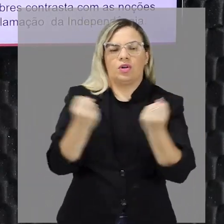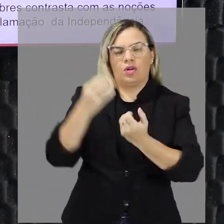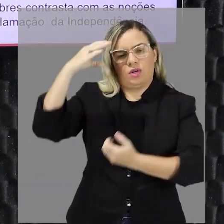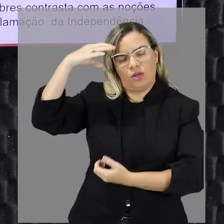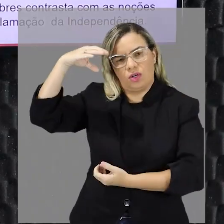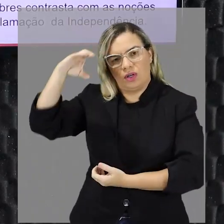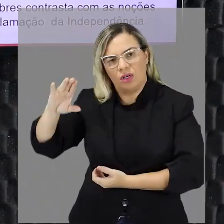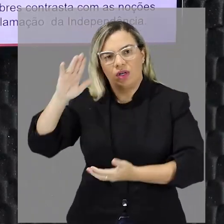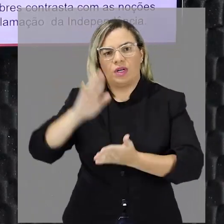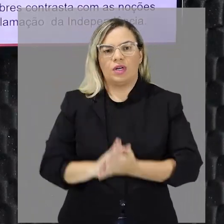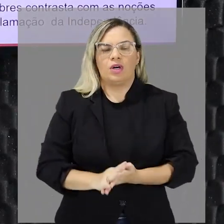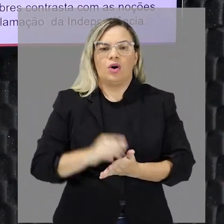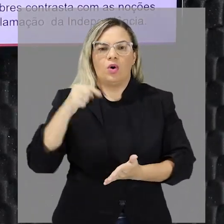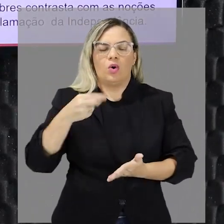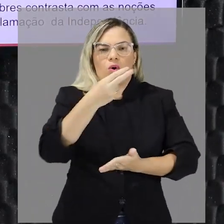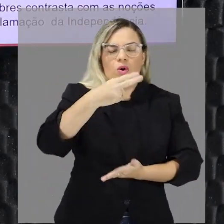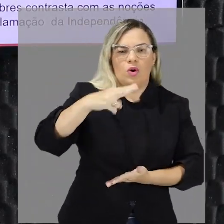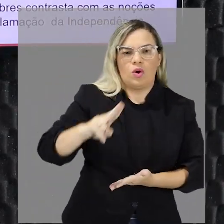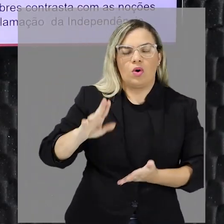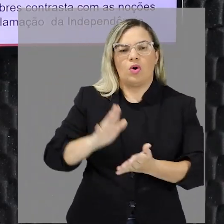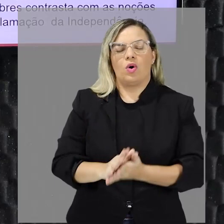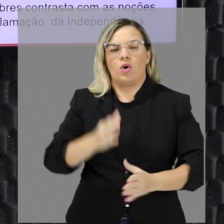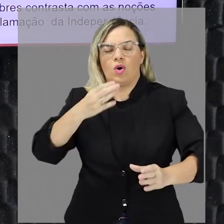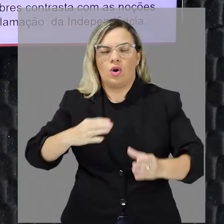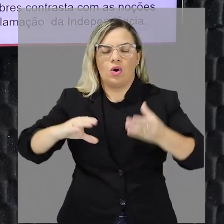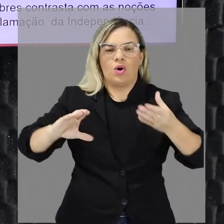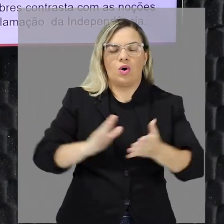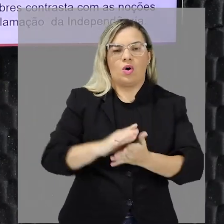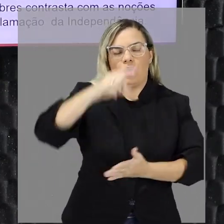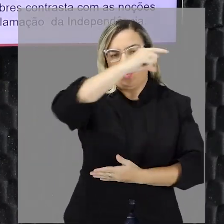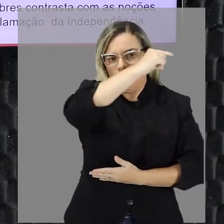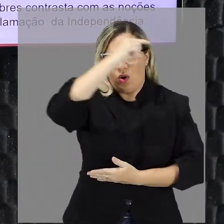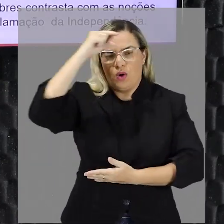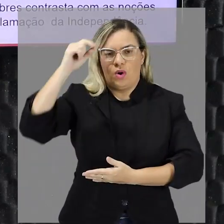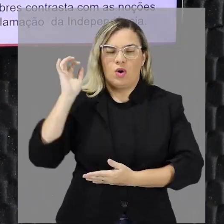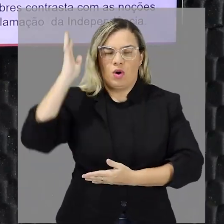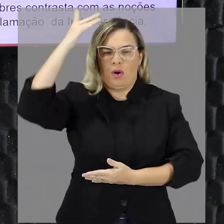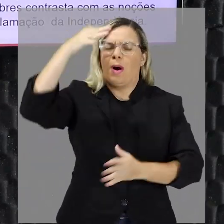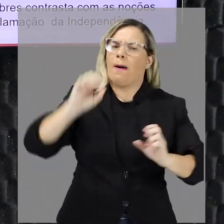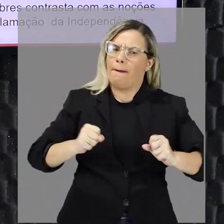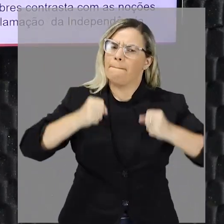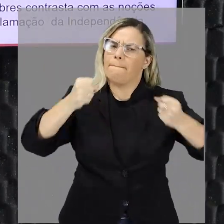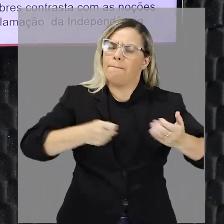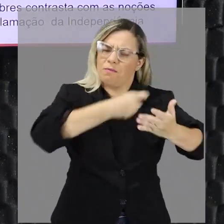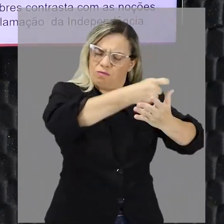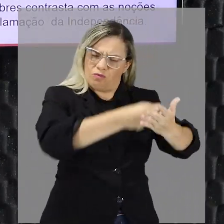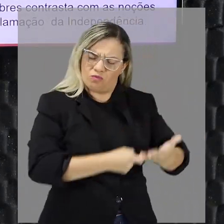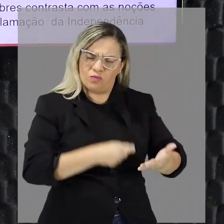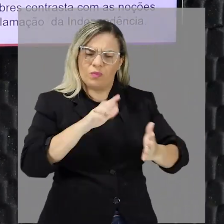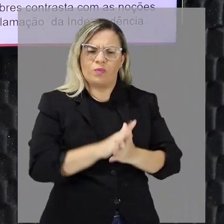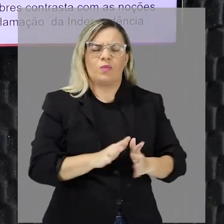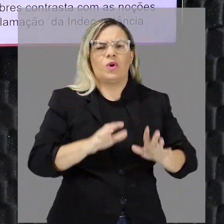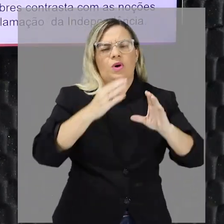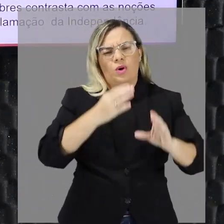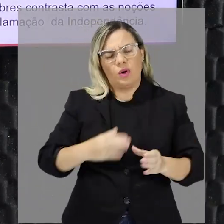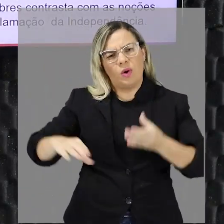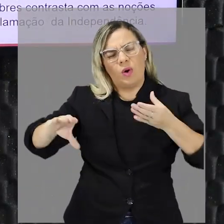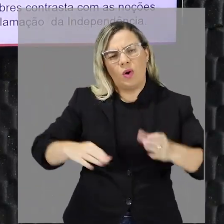cantor Cazuza. E vocês podem fazer isso no texto de vocês. Podem citar cantores,